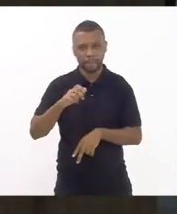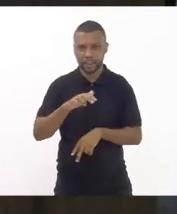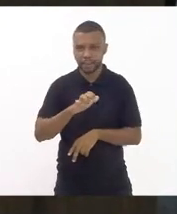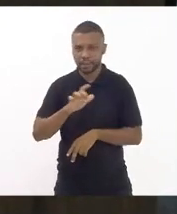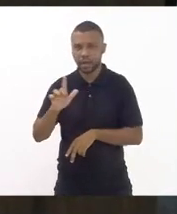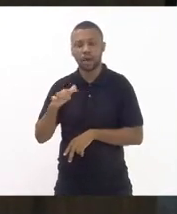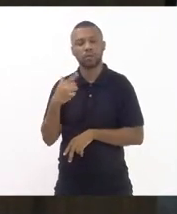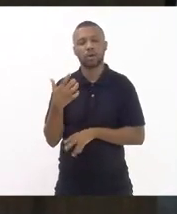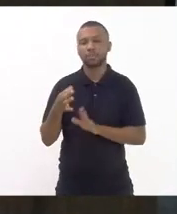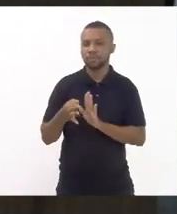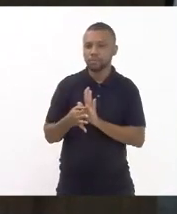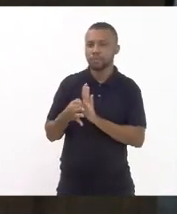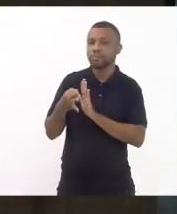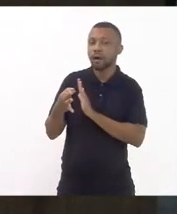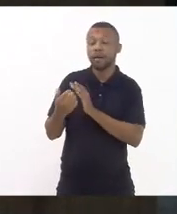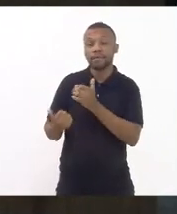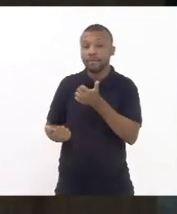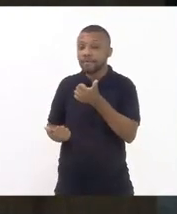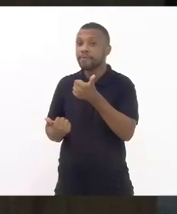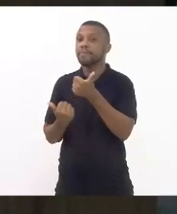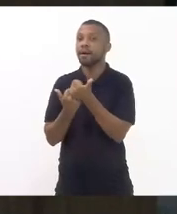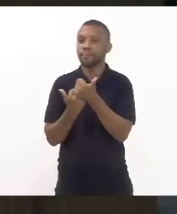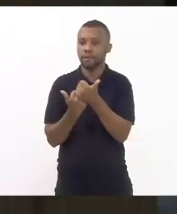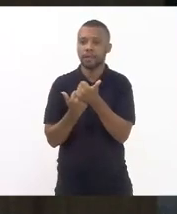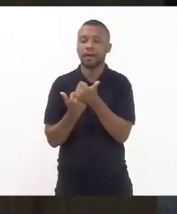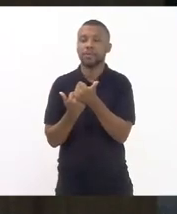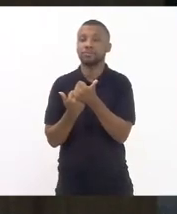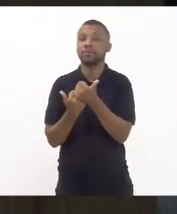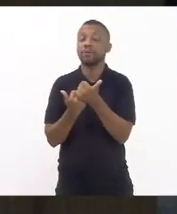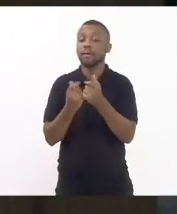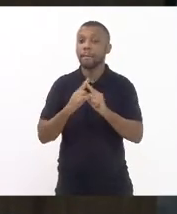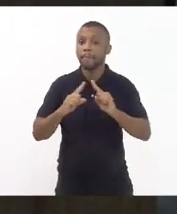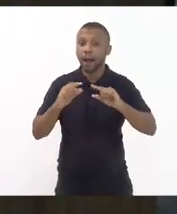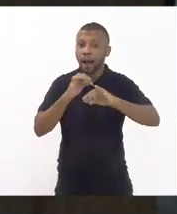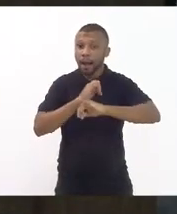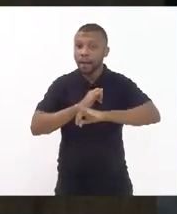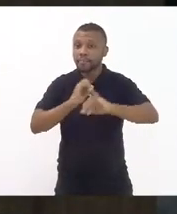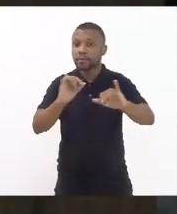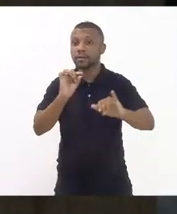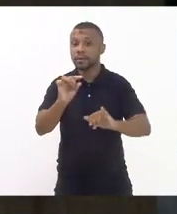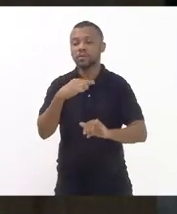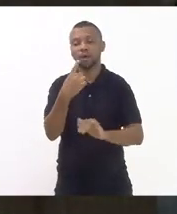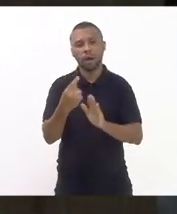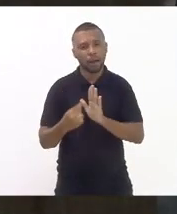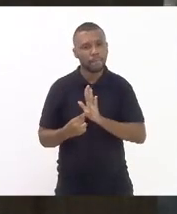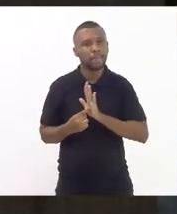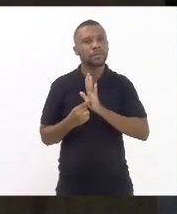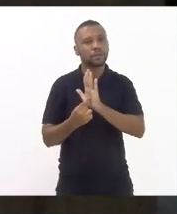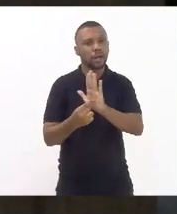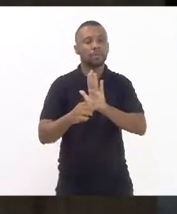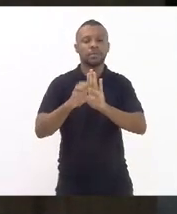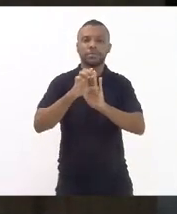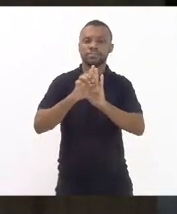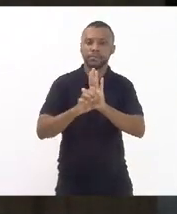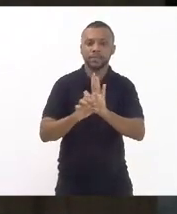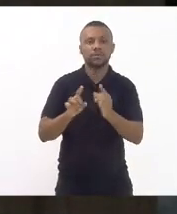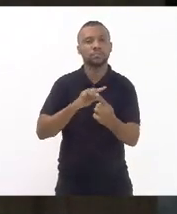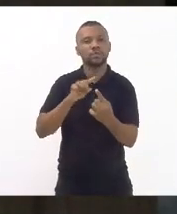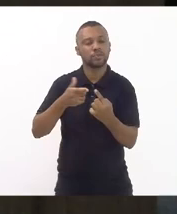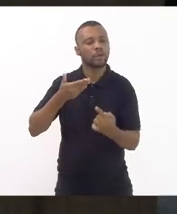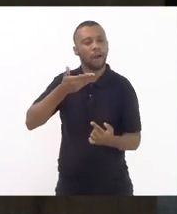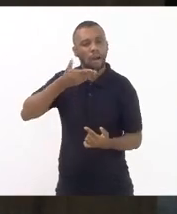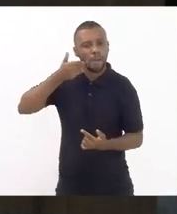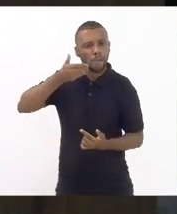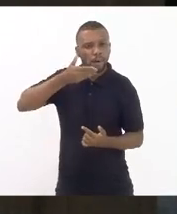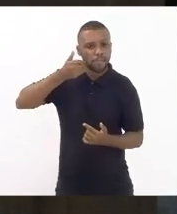vamos dar um parecer favorável, destacando que apresentamos emendas buscando aperfeiçoar o